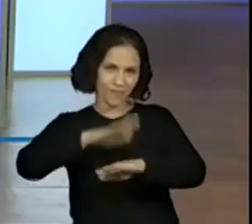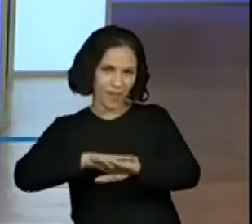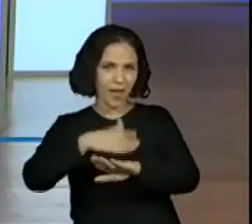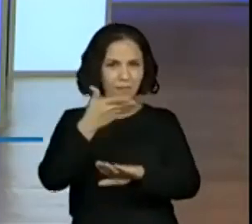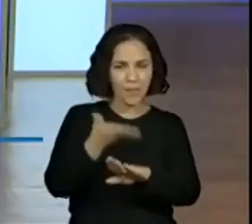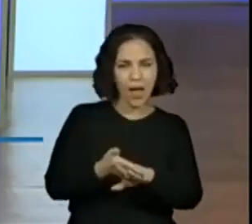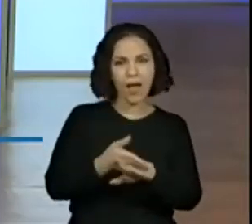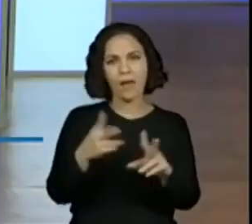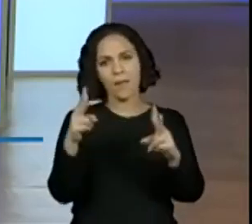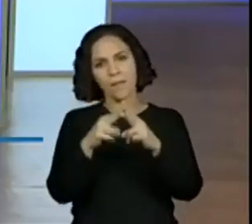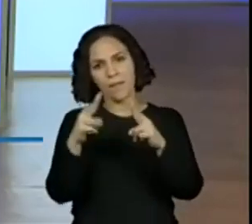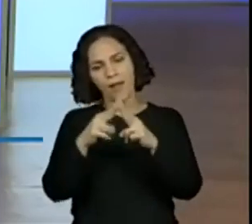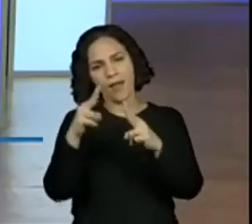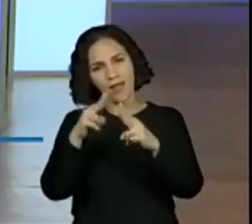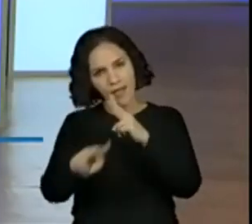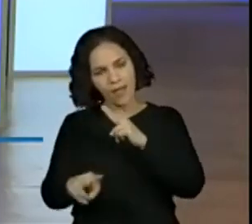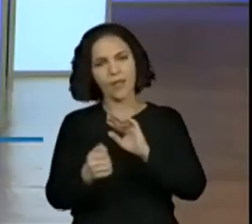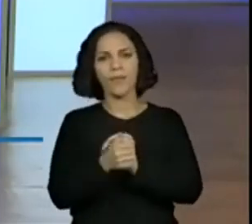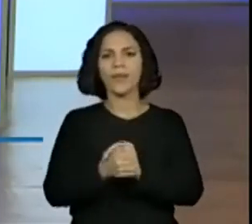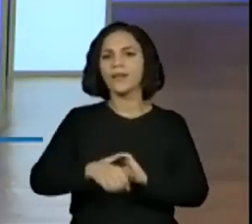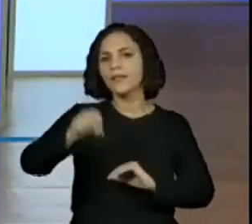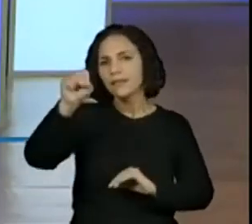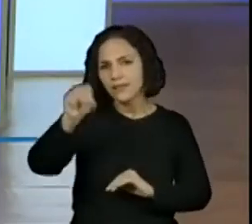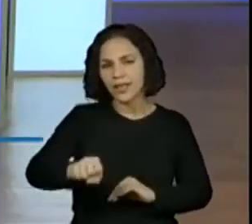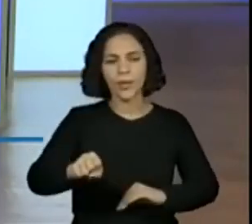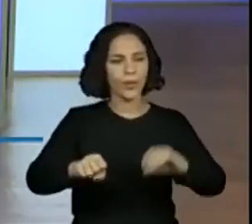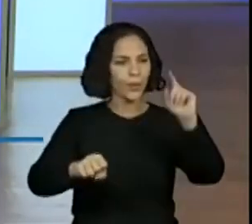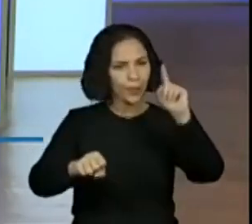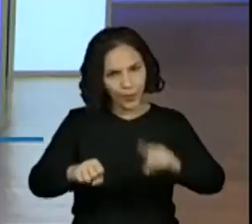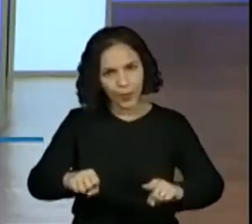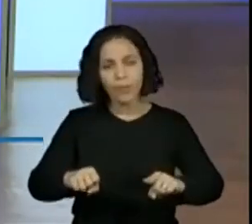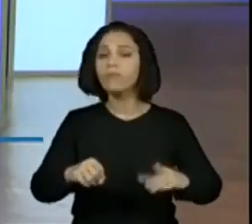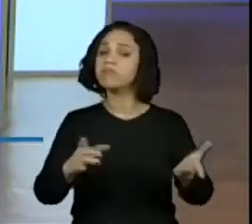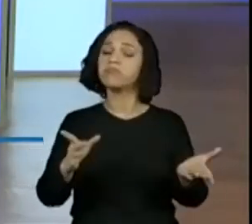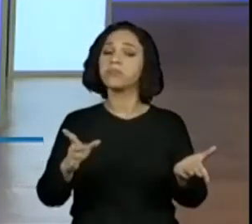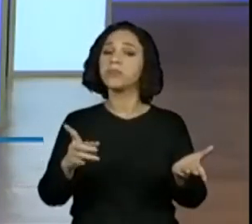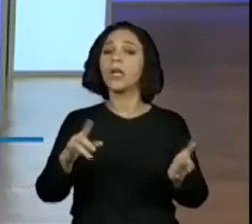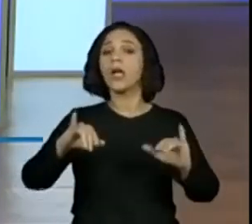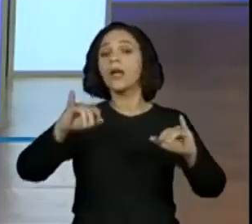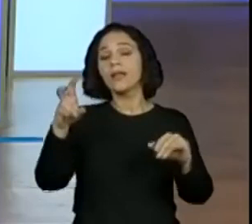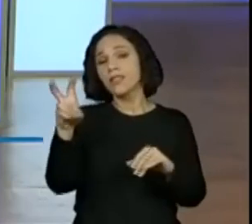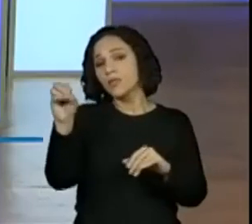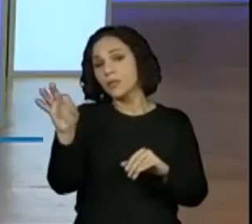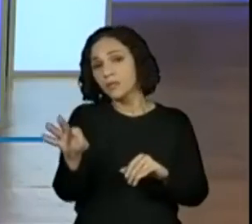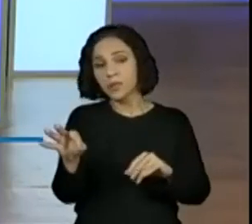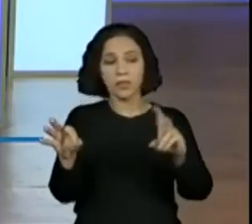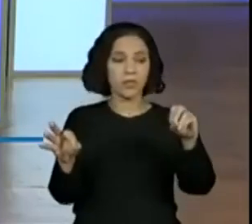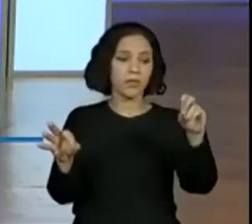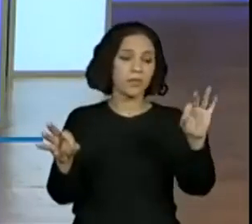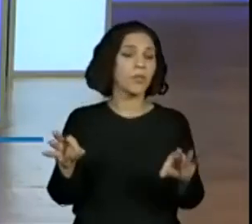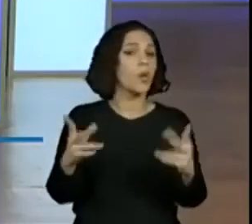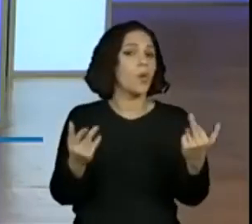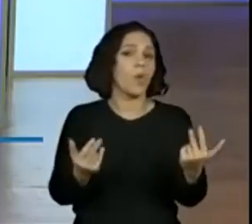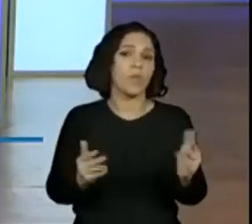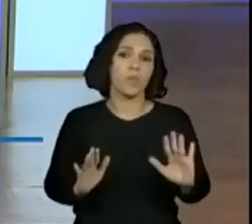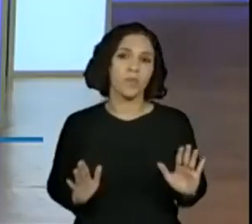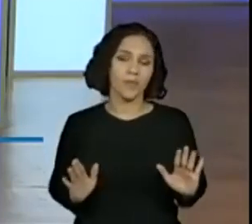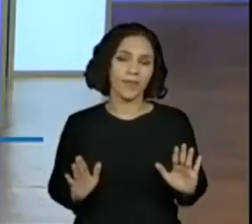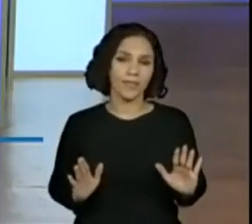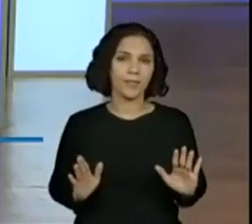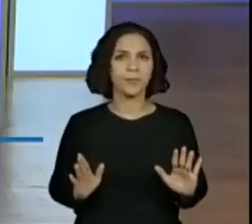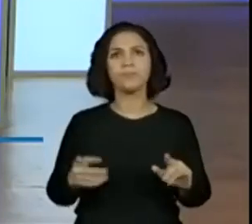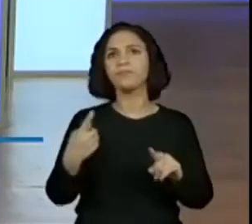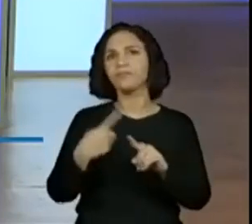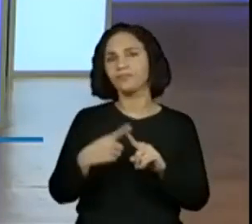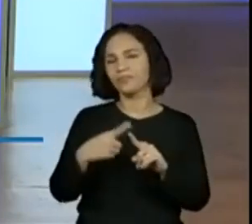e que prováveis ok nós temos chances iguais sim aqui no caso você ganhou a primeira mas tinha uma chance de guay É